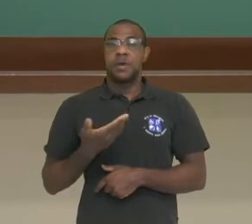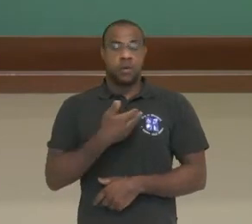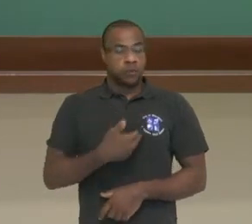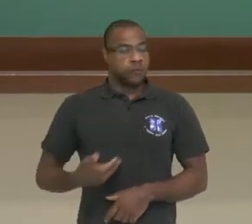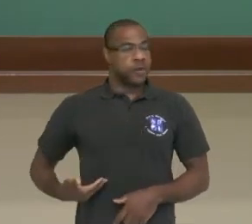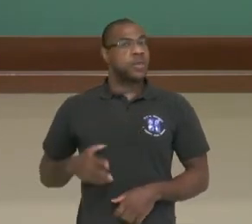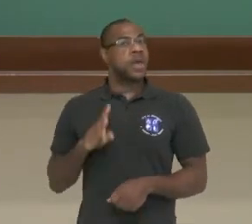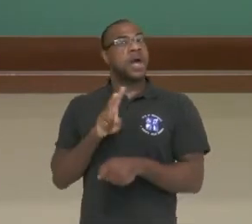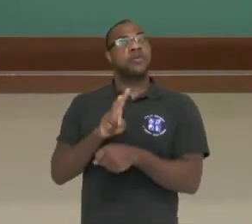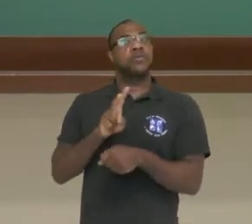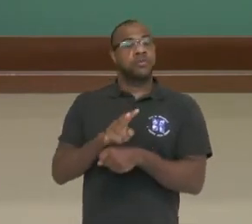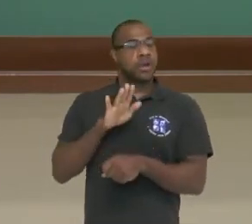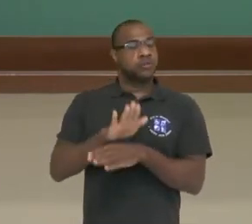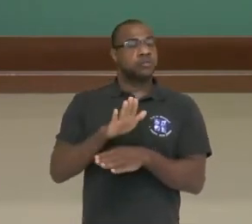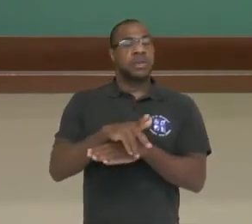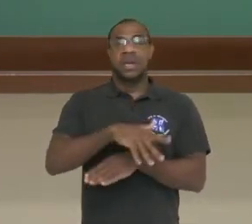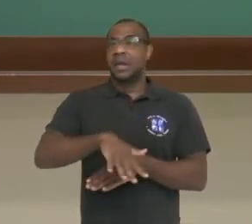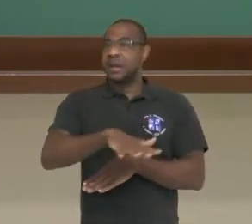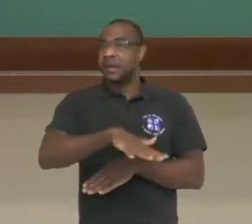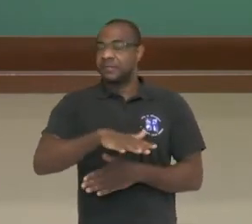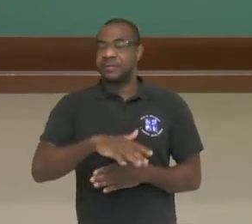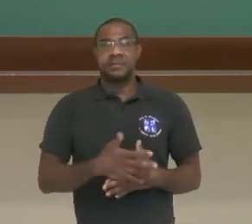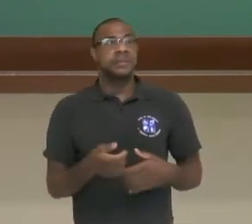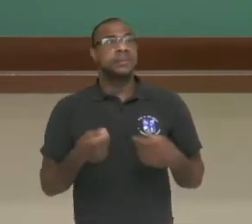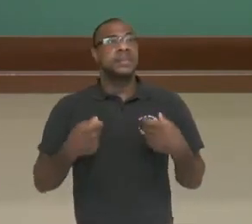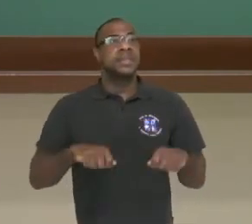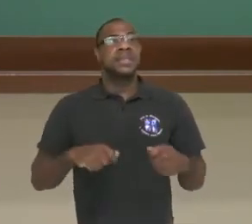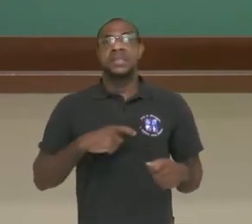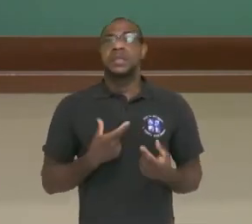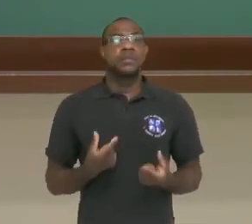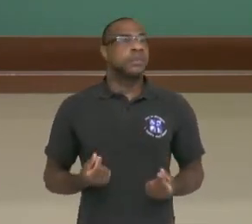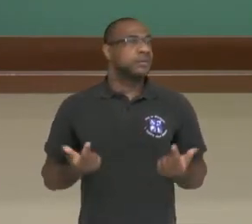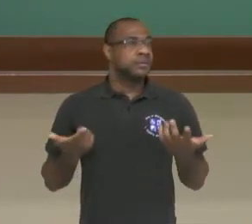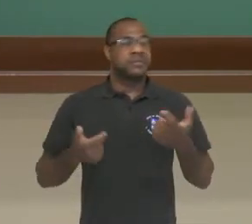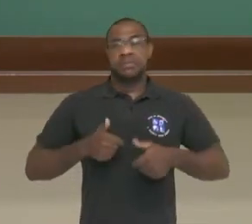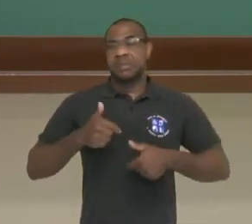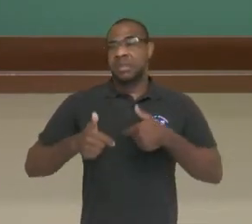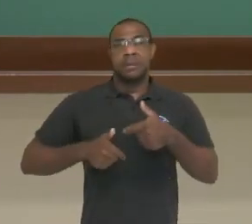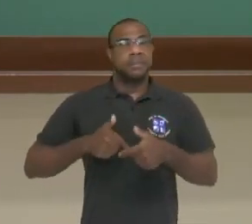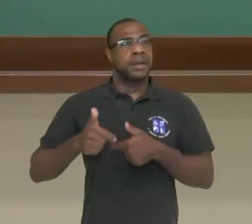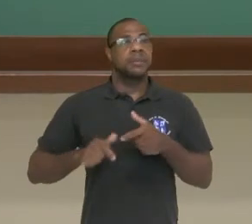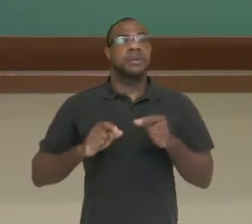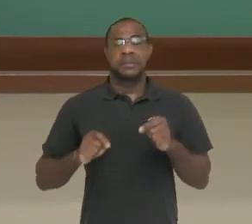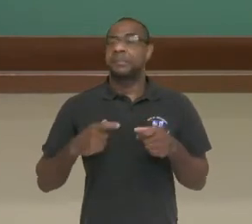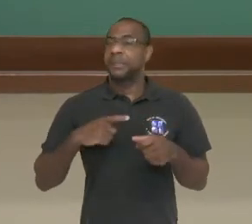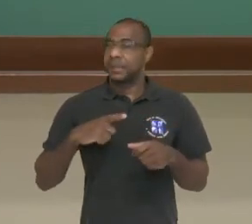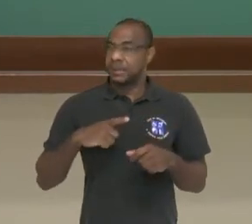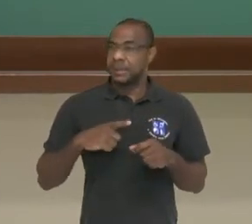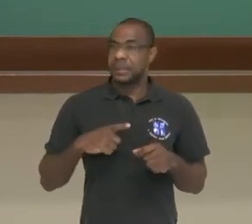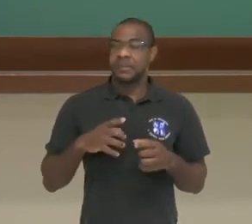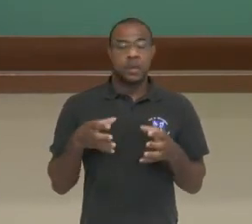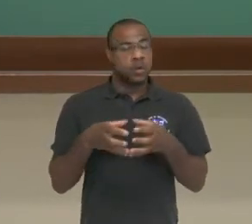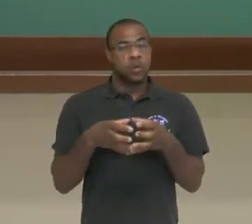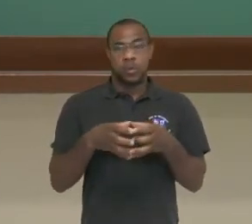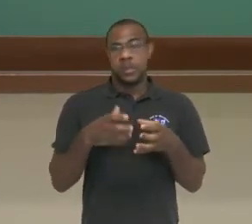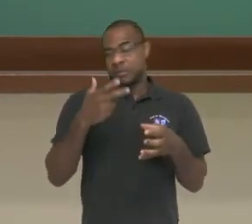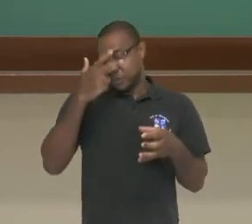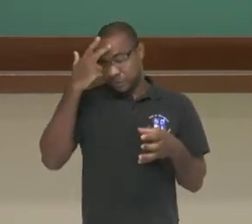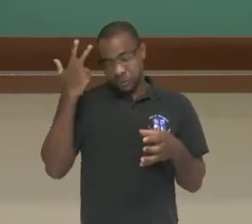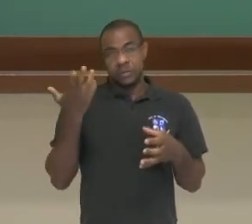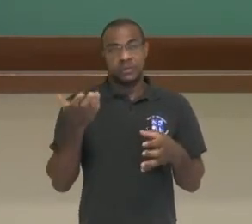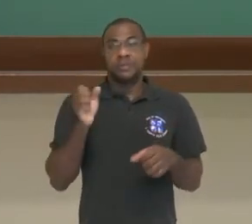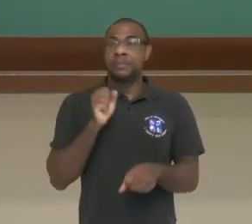tem que ter então uma riqueza de atividades para manter esse grupo de pessoas